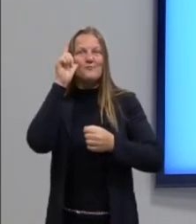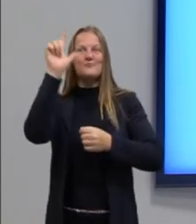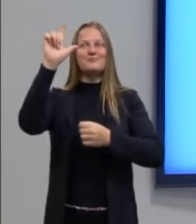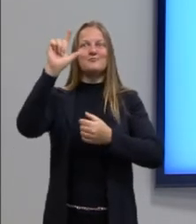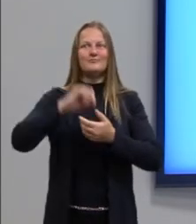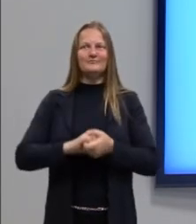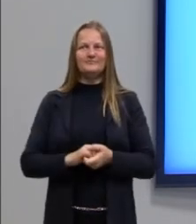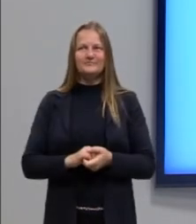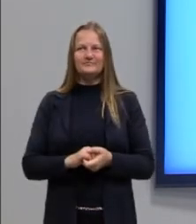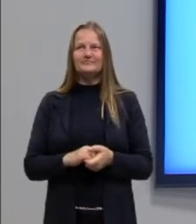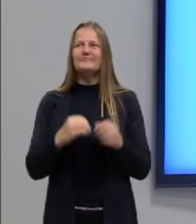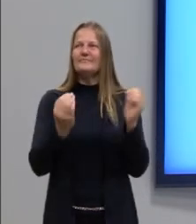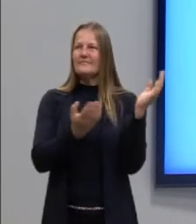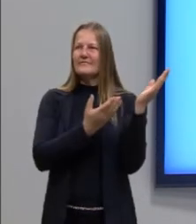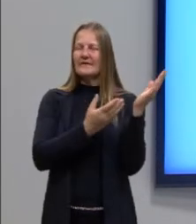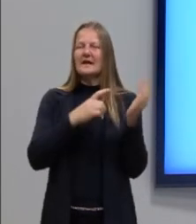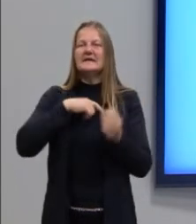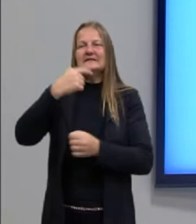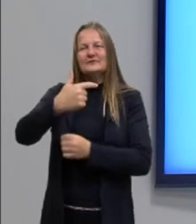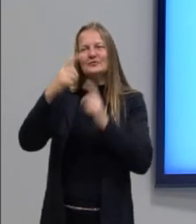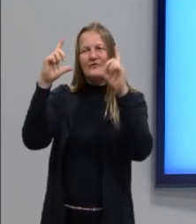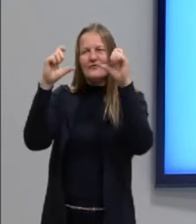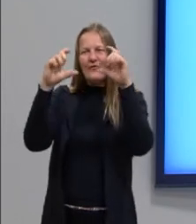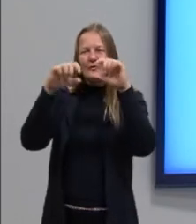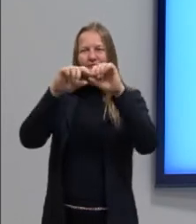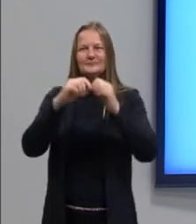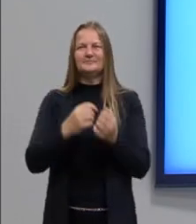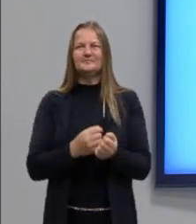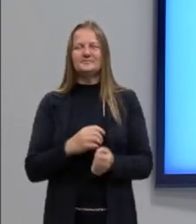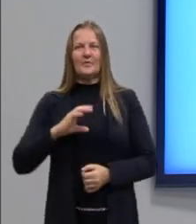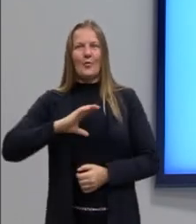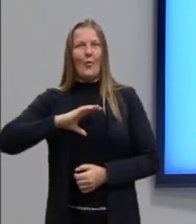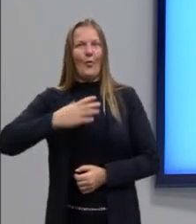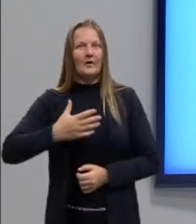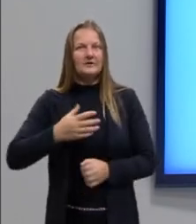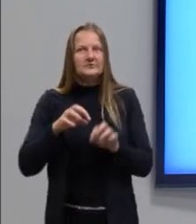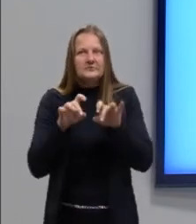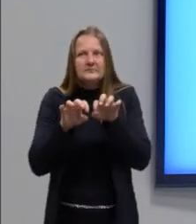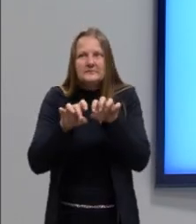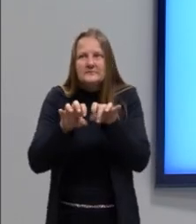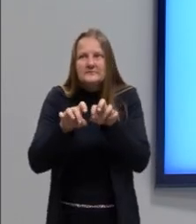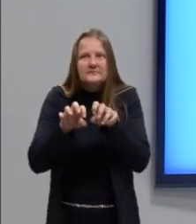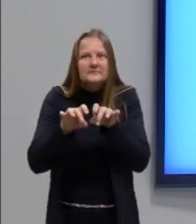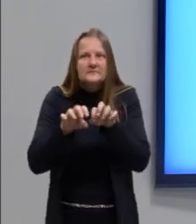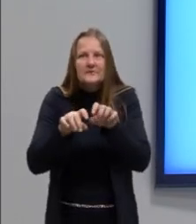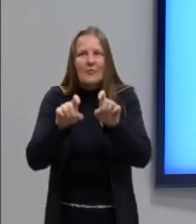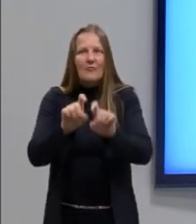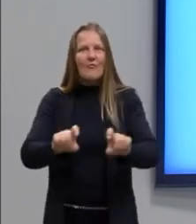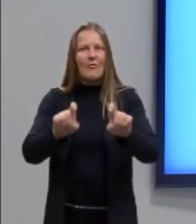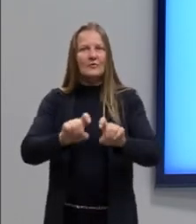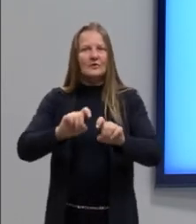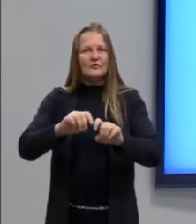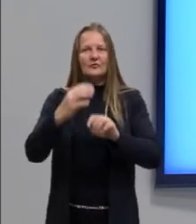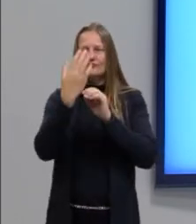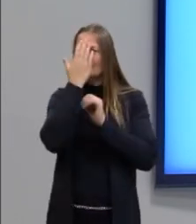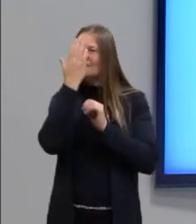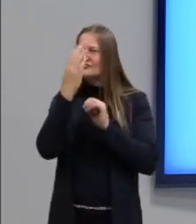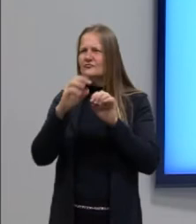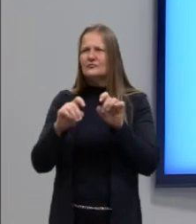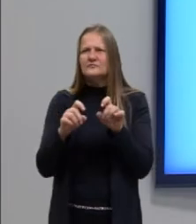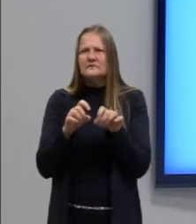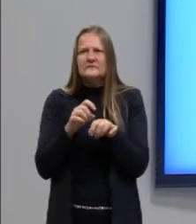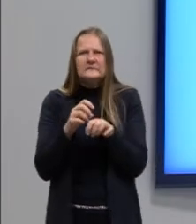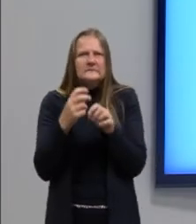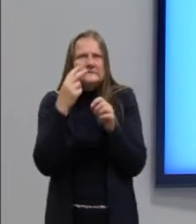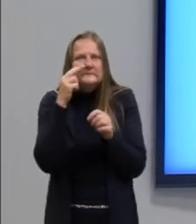aí nós temos a nossa segunda imagem que é o coragem na frente de um computador com uma cara de